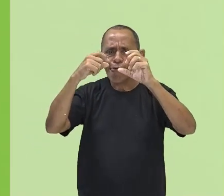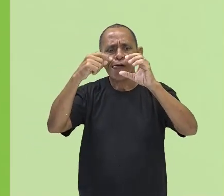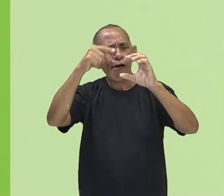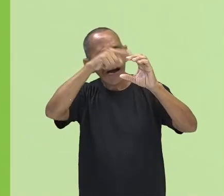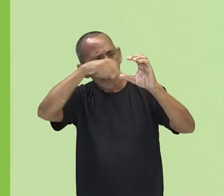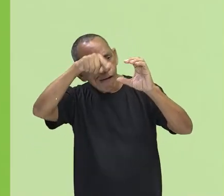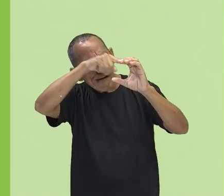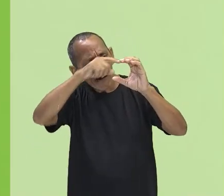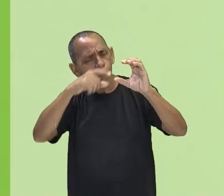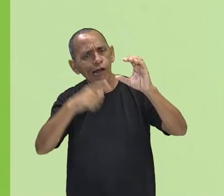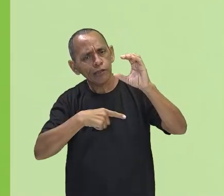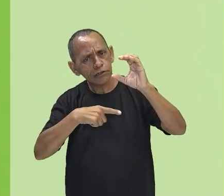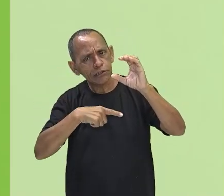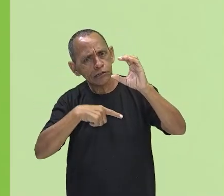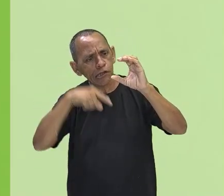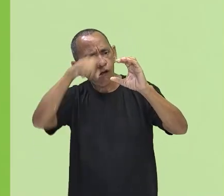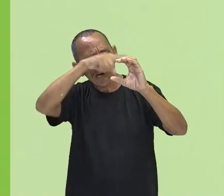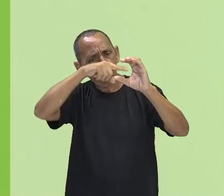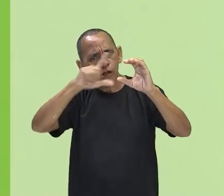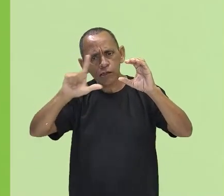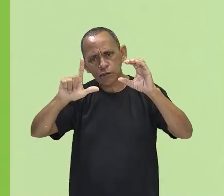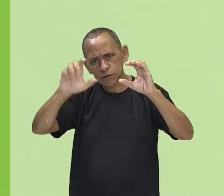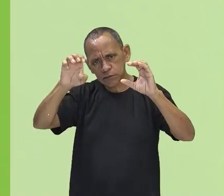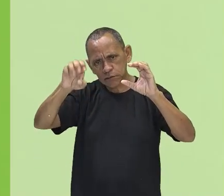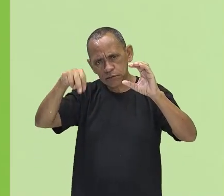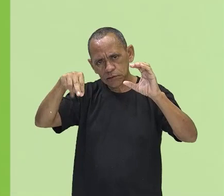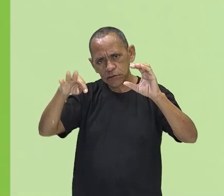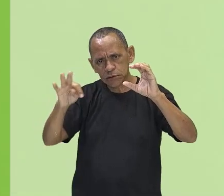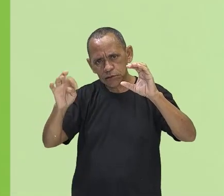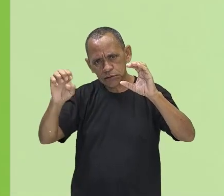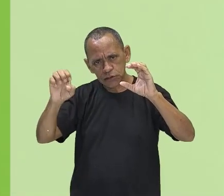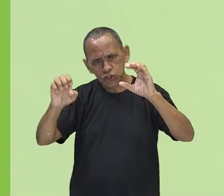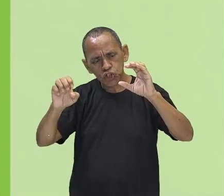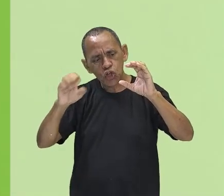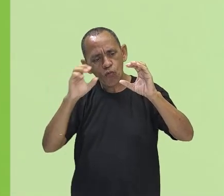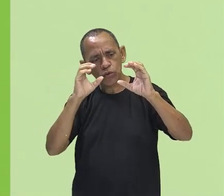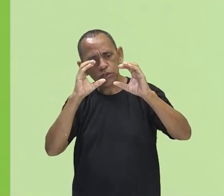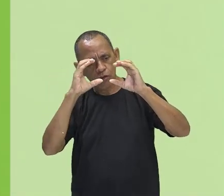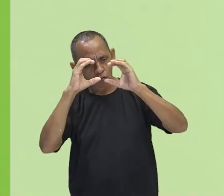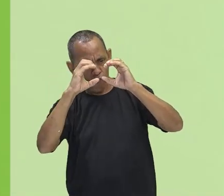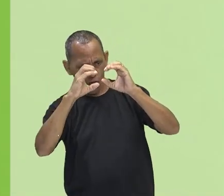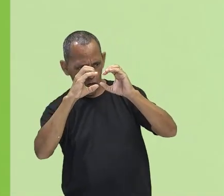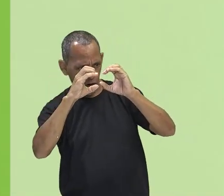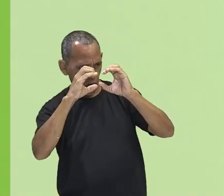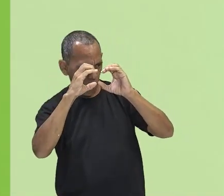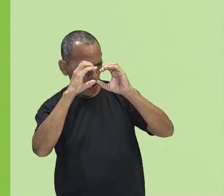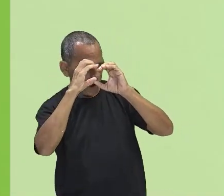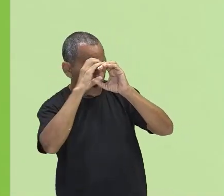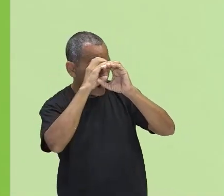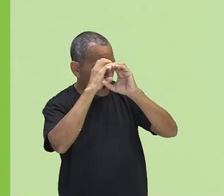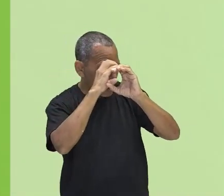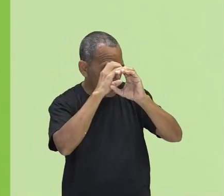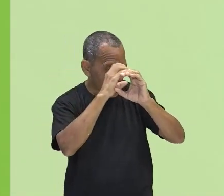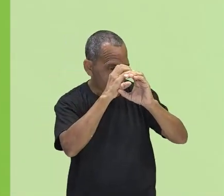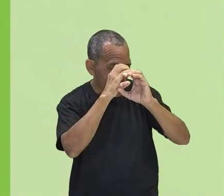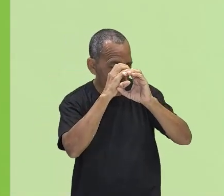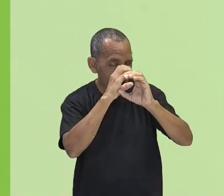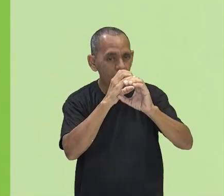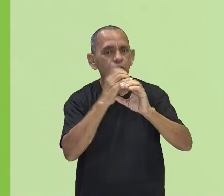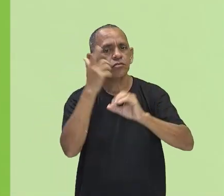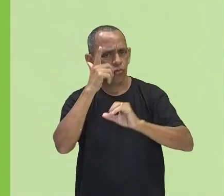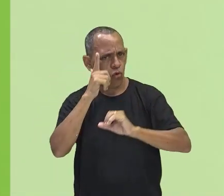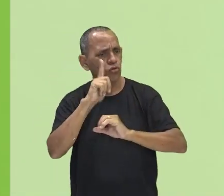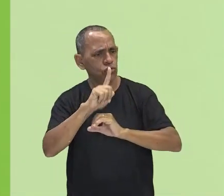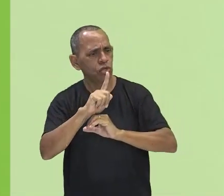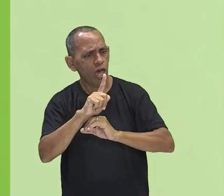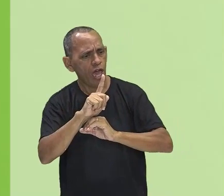você aproxima ali, quando você mira aquela lente num objeto, você pode ver na superfície da lente a formação ali